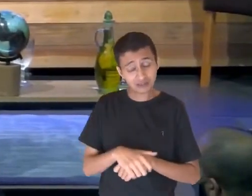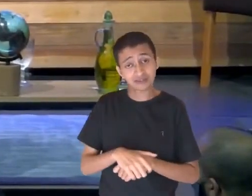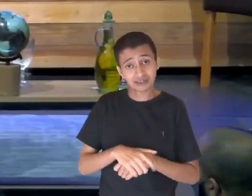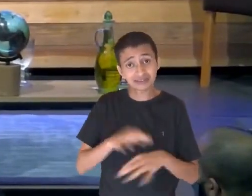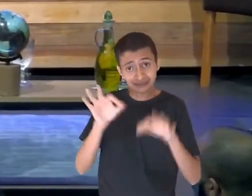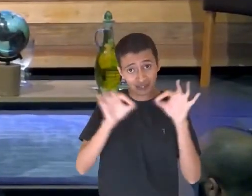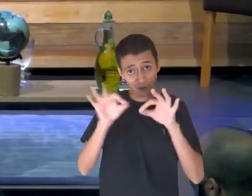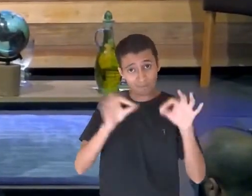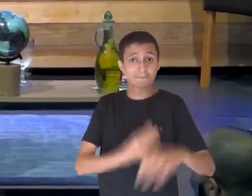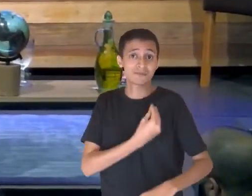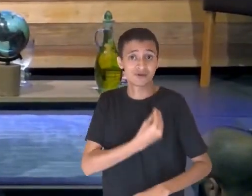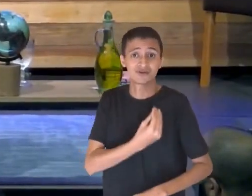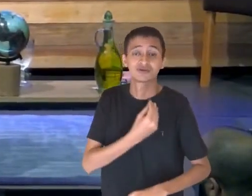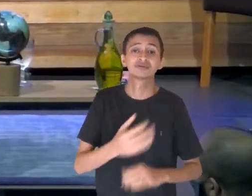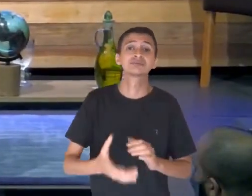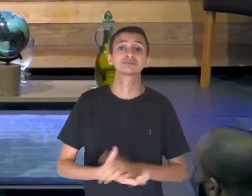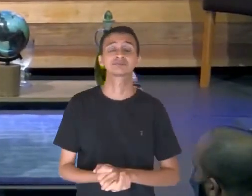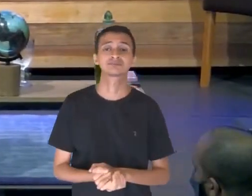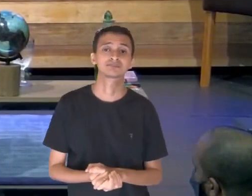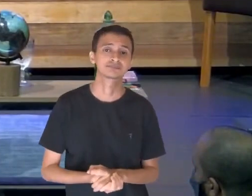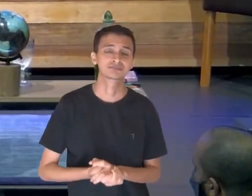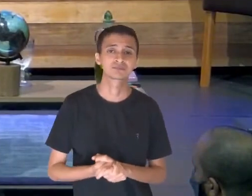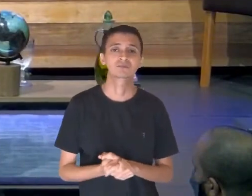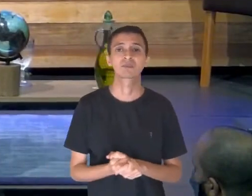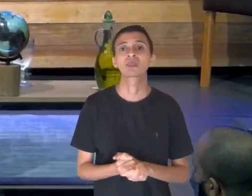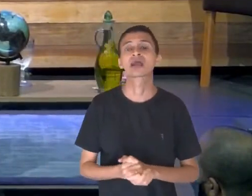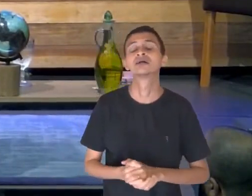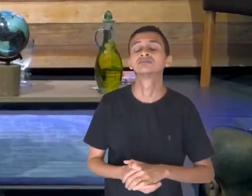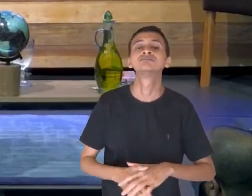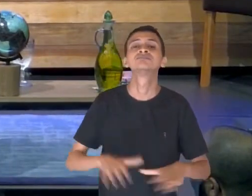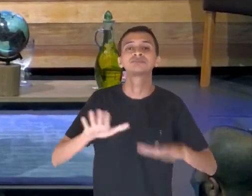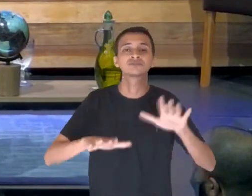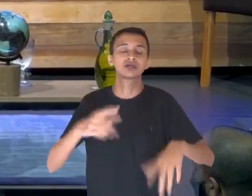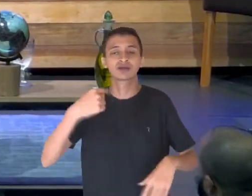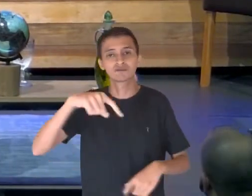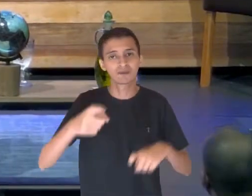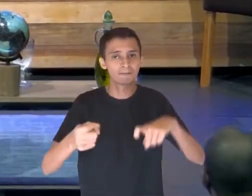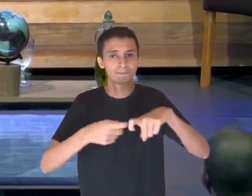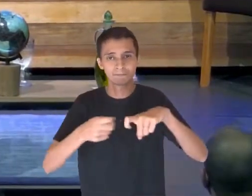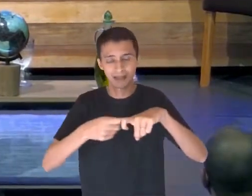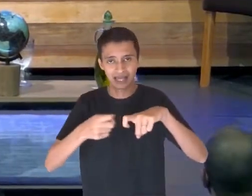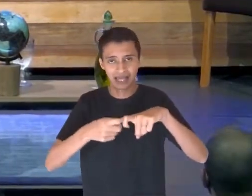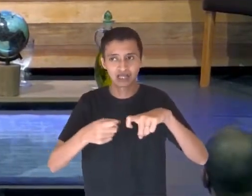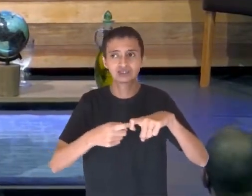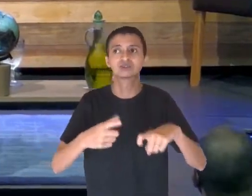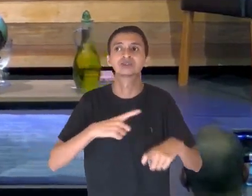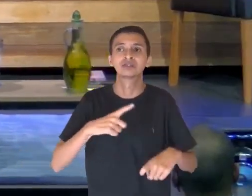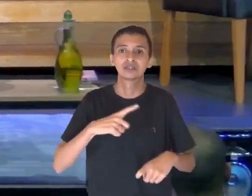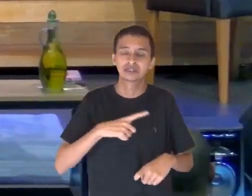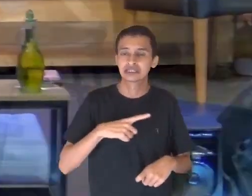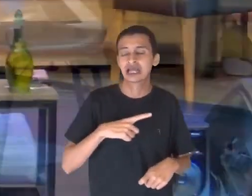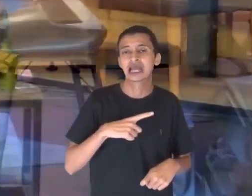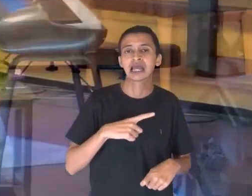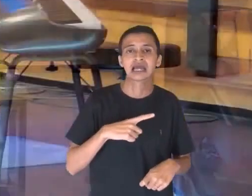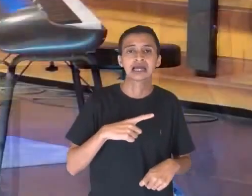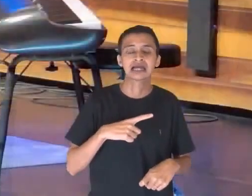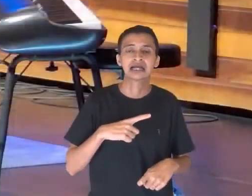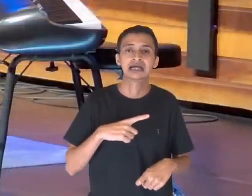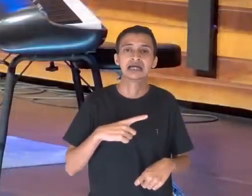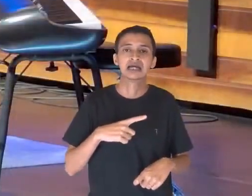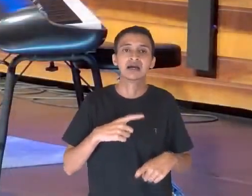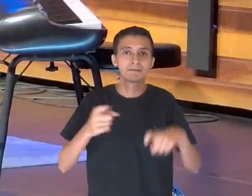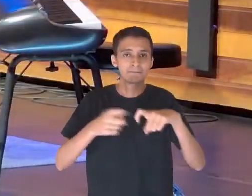Você já teve a experiência de ir no quiropata ou fazer aquele outro negócio que a gente fazia? Como é que é o nome, meu amor? Aquele negócio que botava a coluna no lugar? RPG.